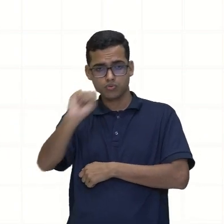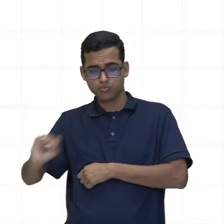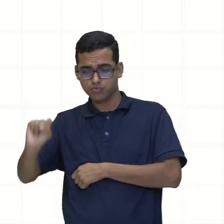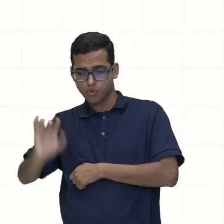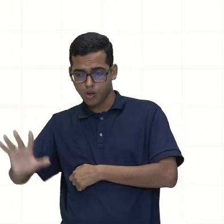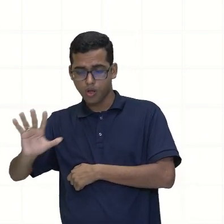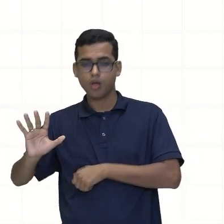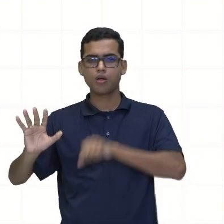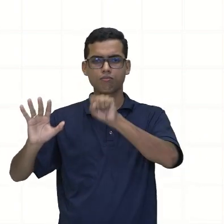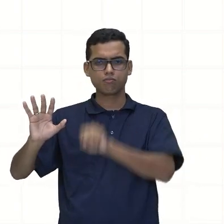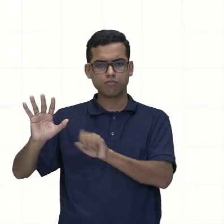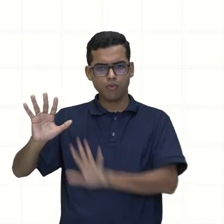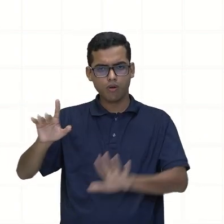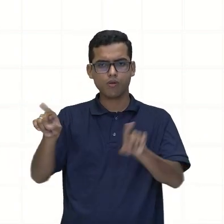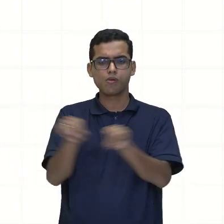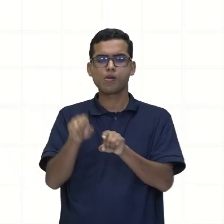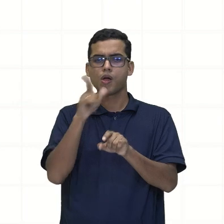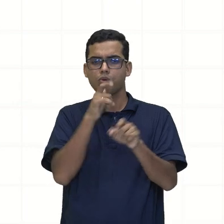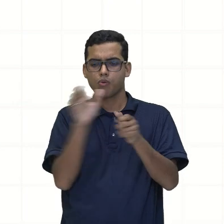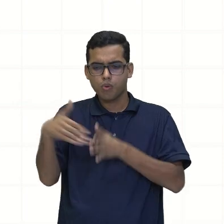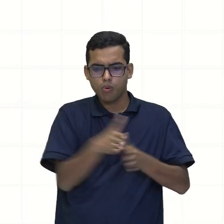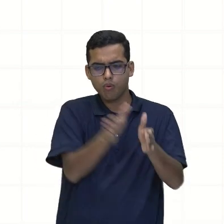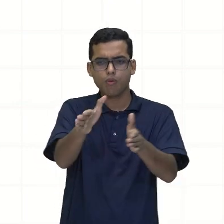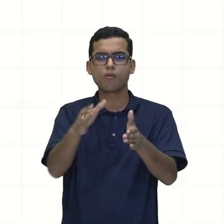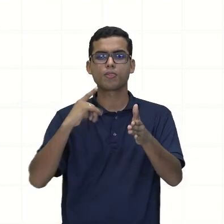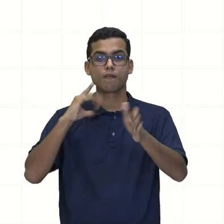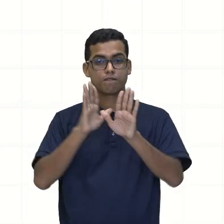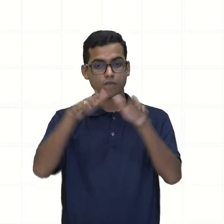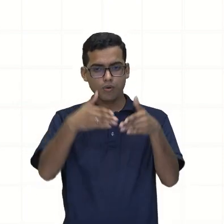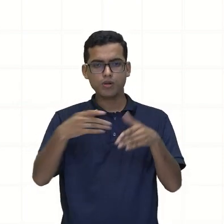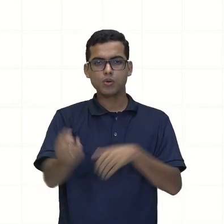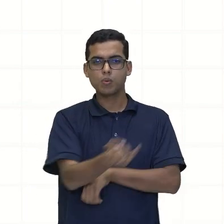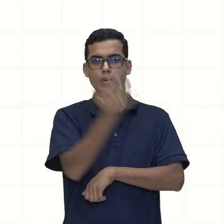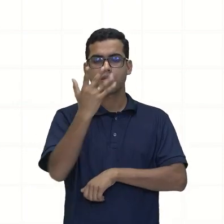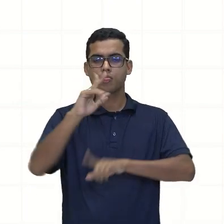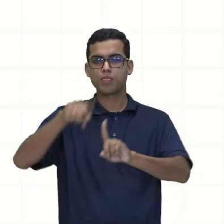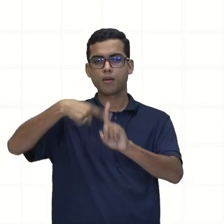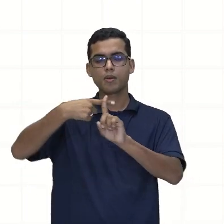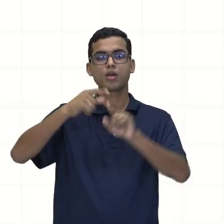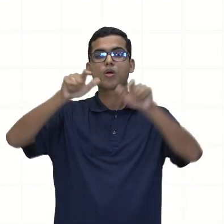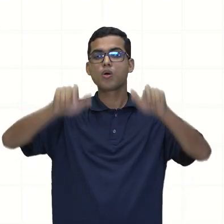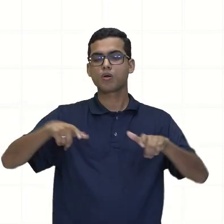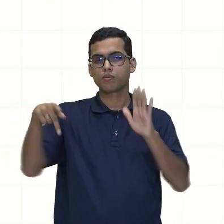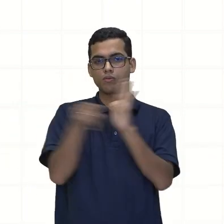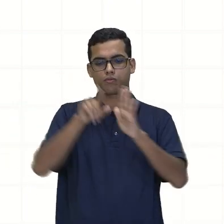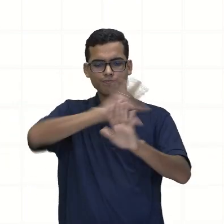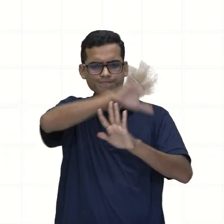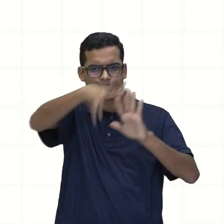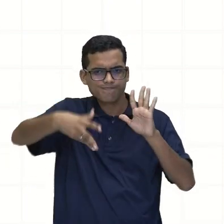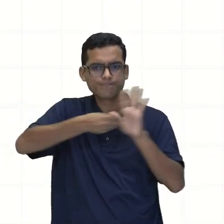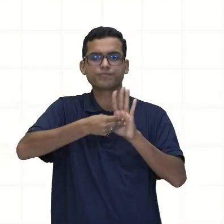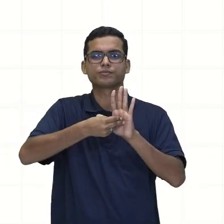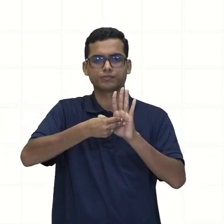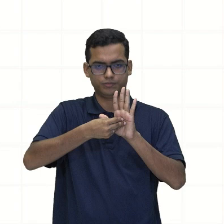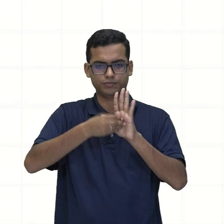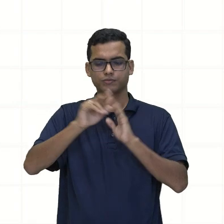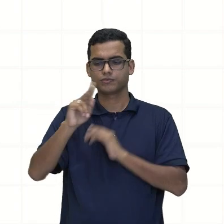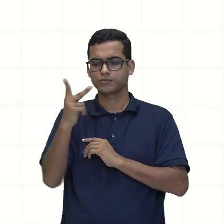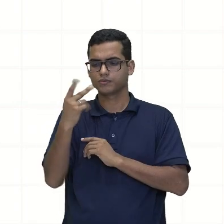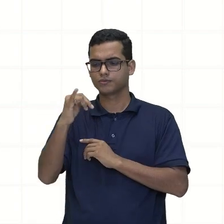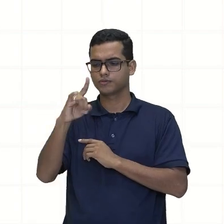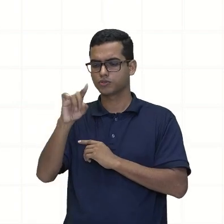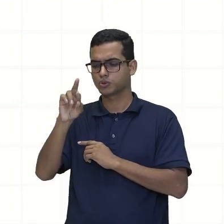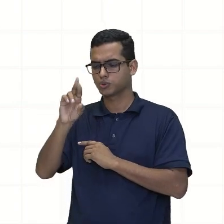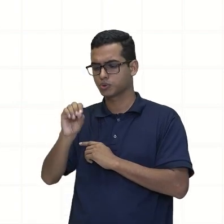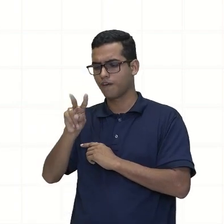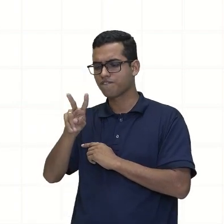as hidrovias, elas estão concentradas ali, né, principalmente na Amazônia. As hidrovias, elas estão representadas aí